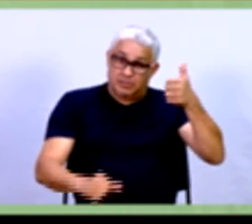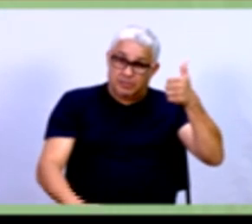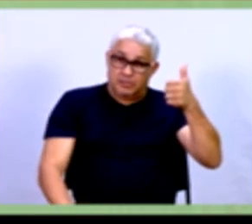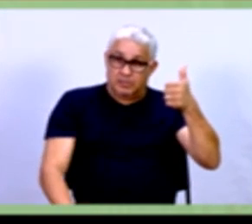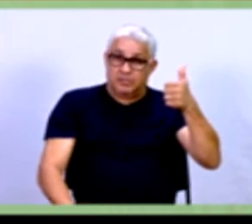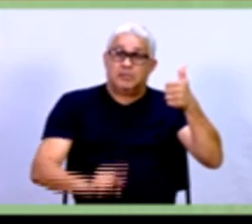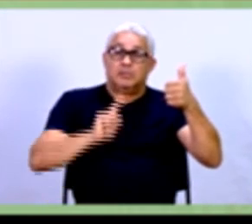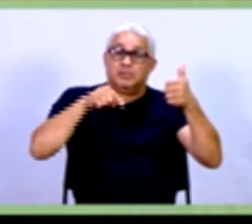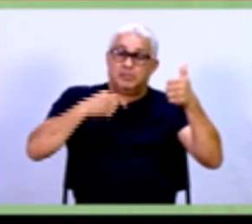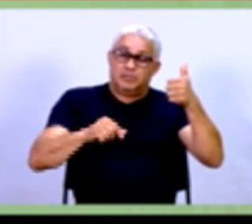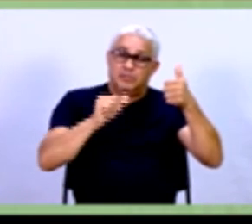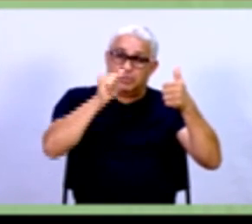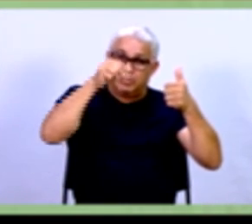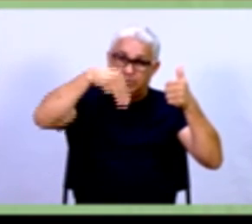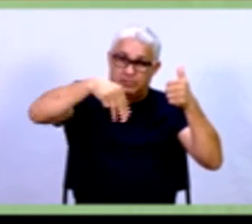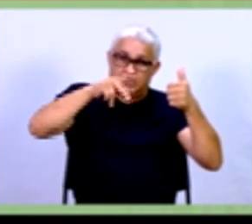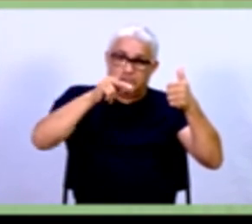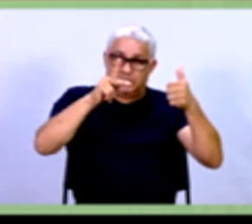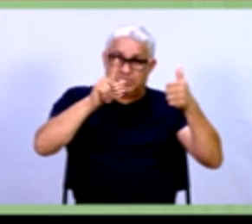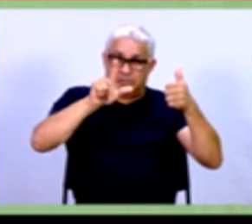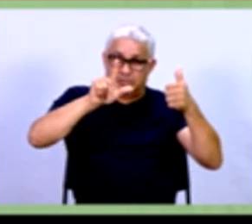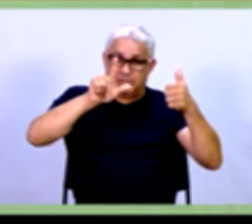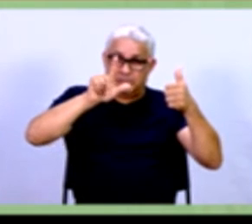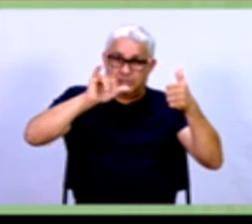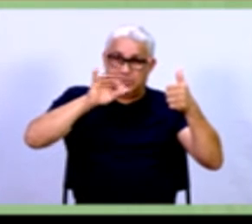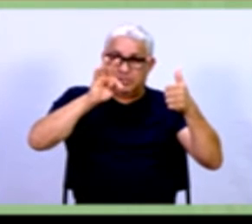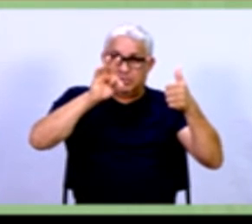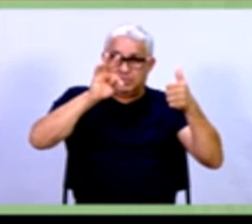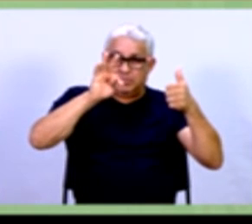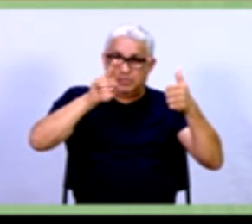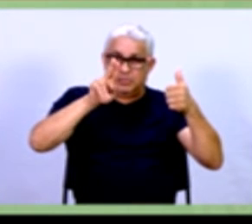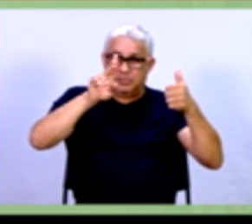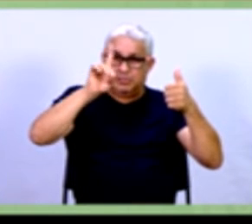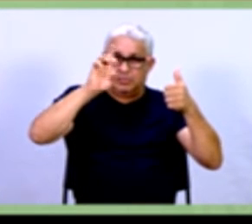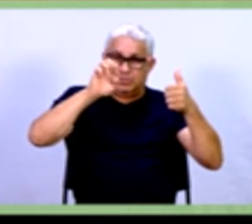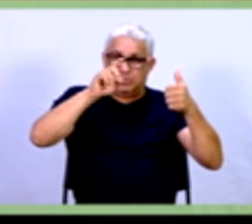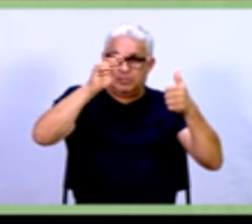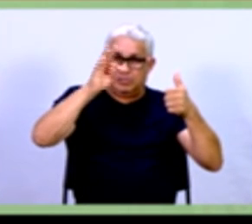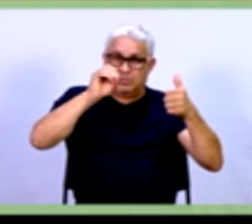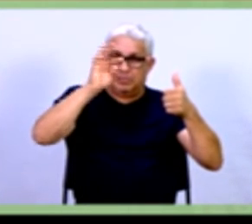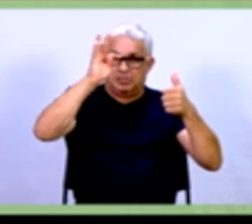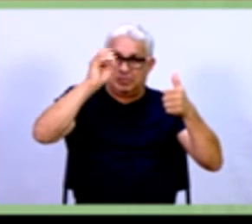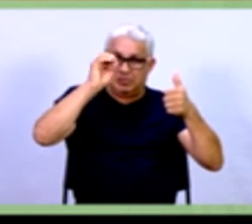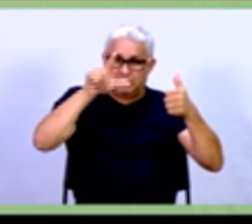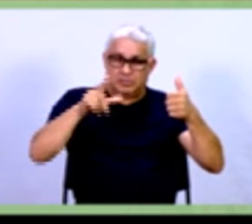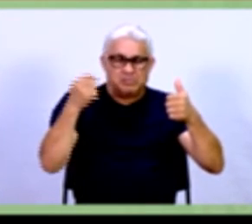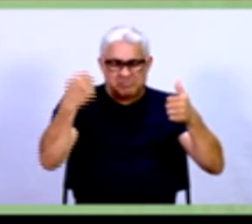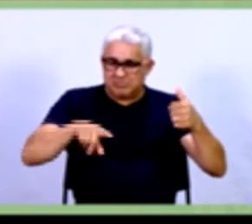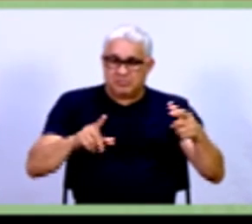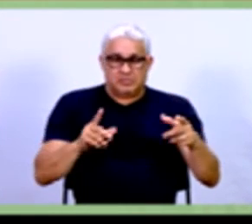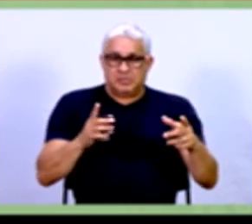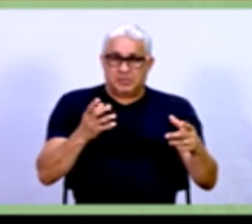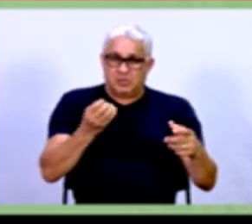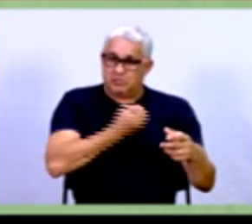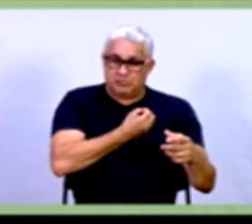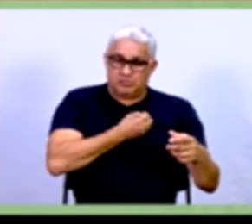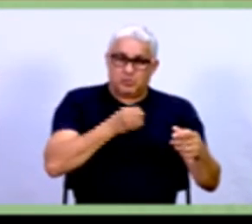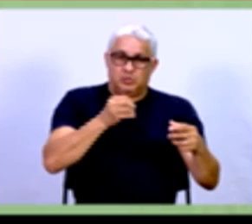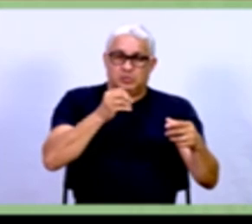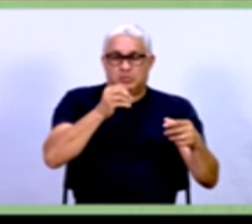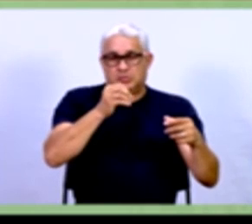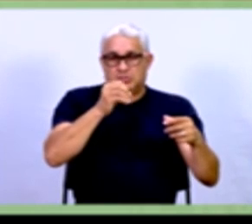a amplitude total. Se a gente ver, a gente não precisa do número de classes para encontrar a amplitude total, tá? Mas a